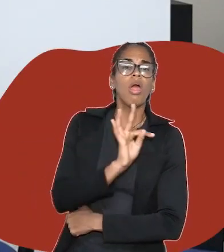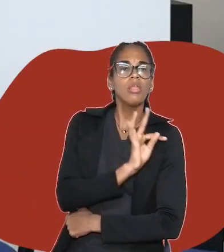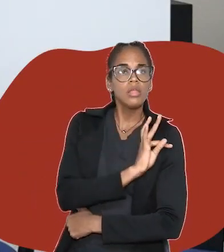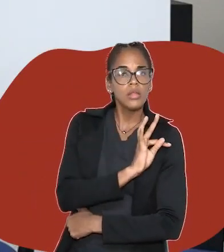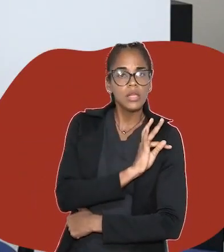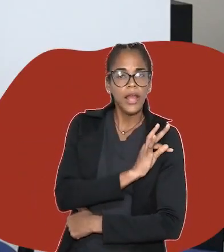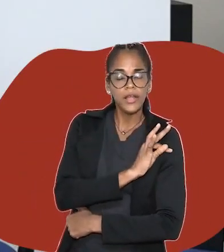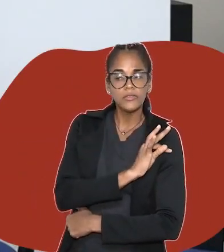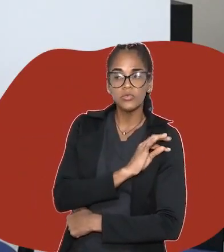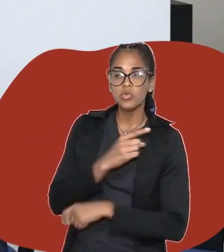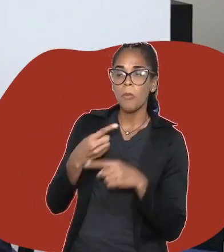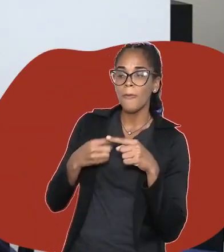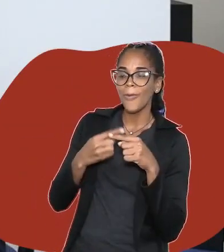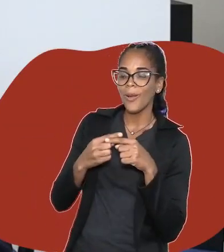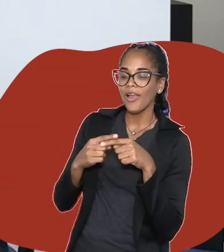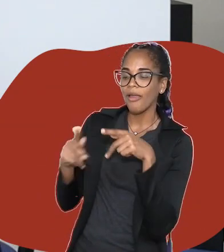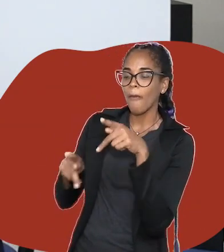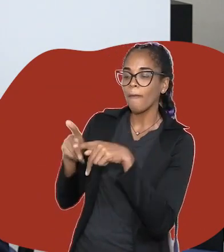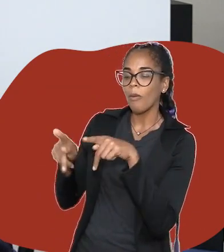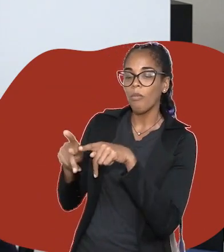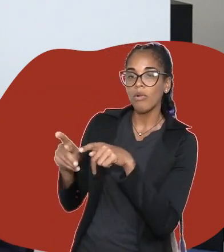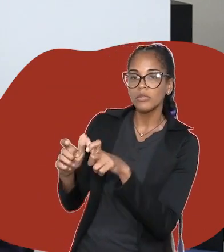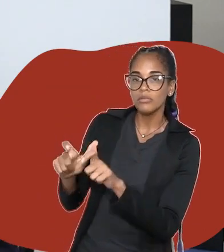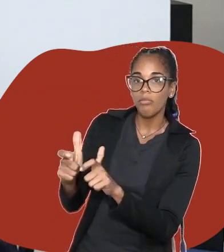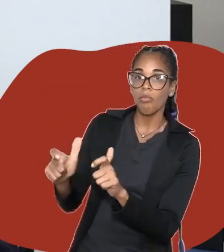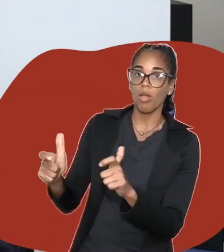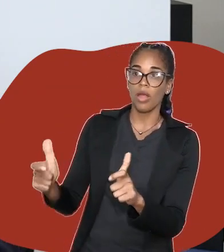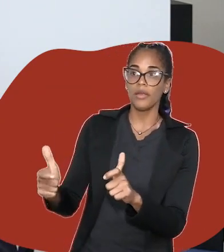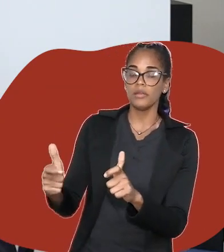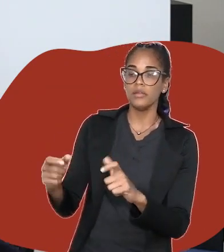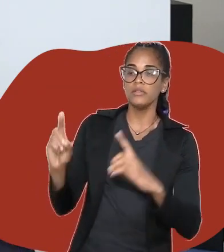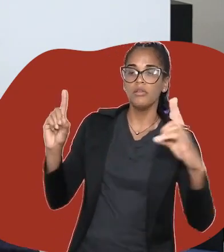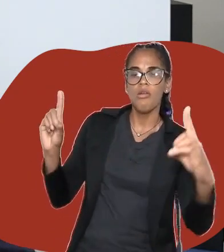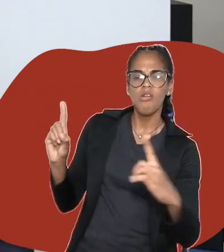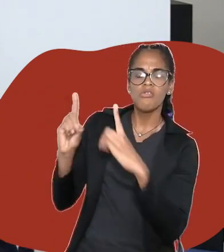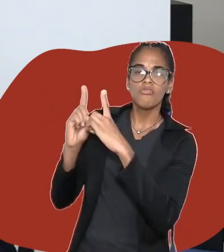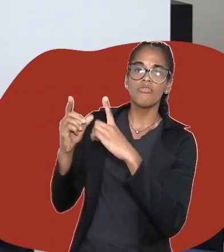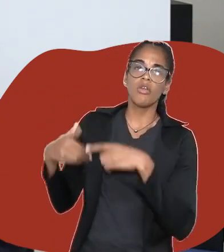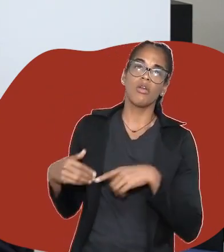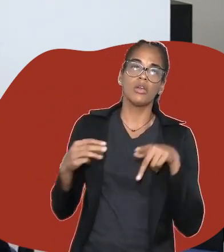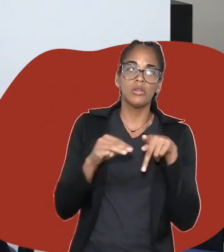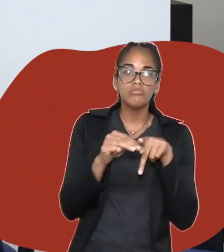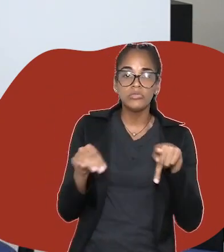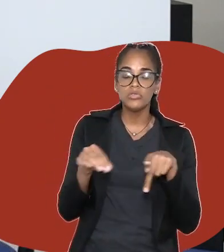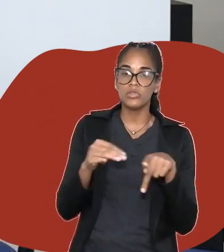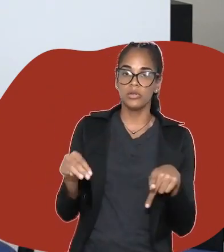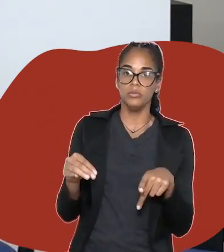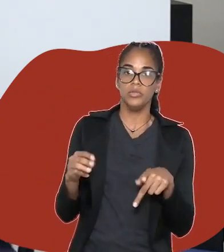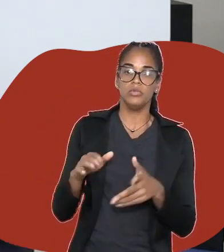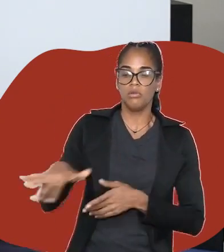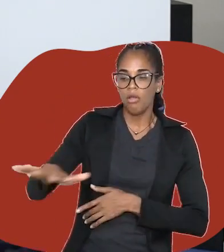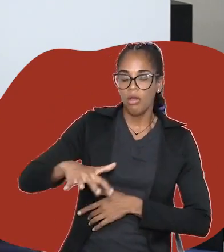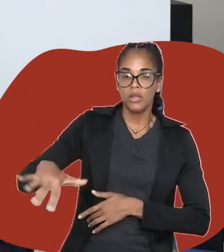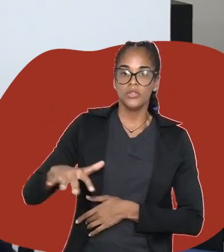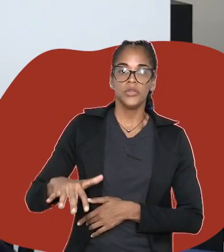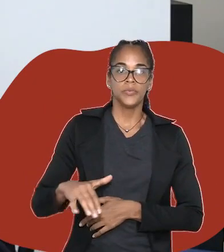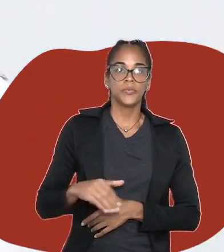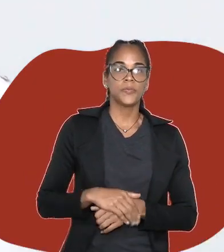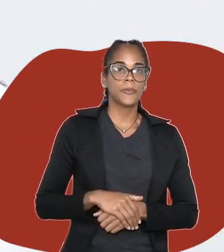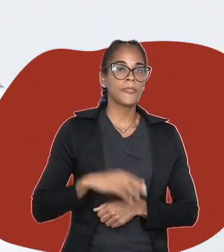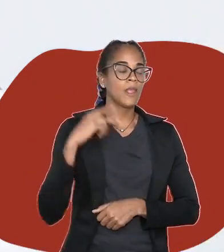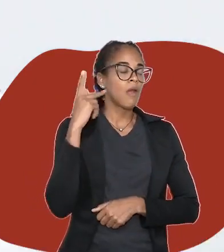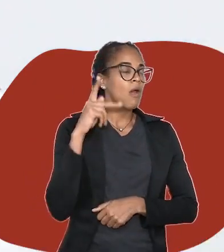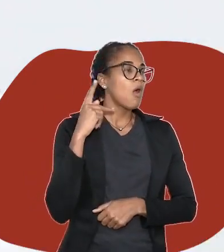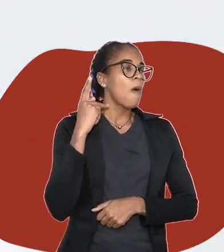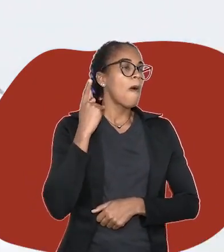área administrativa, que também é muito importante para poder atender uma população tão grande que procura o Ministério Público aqui da região.